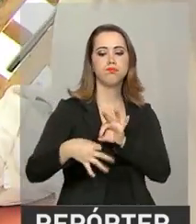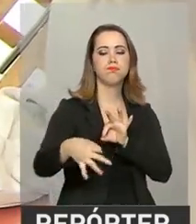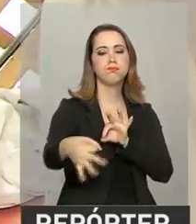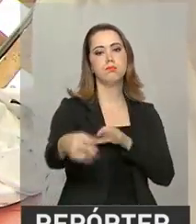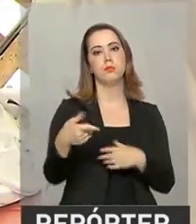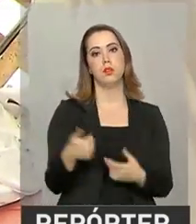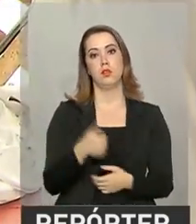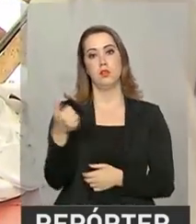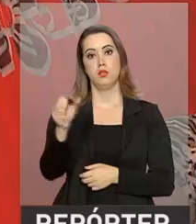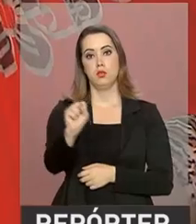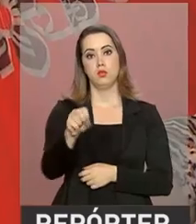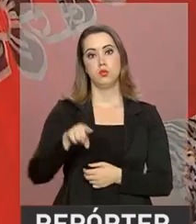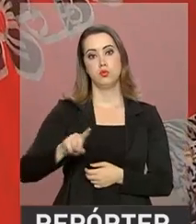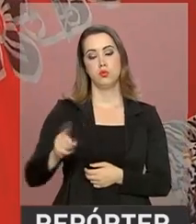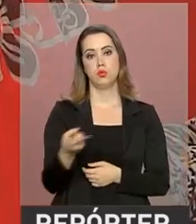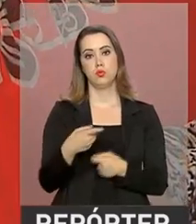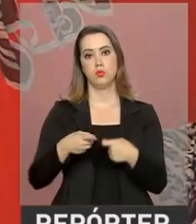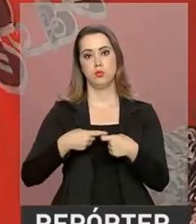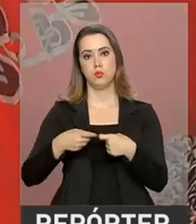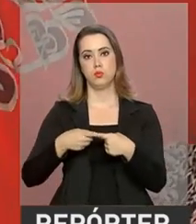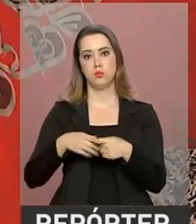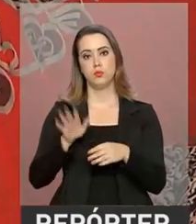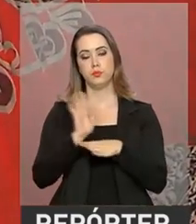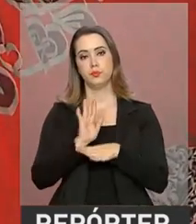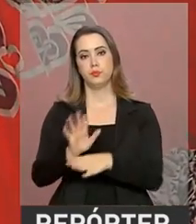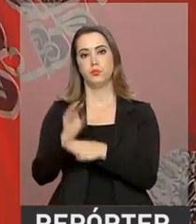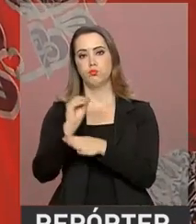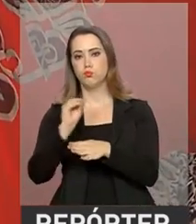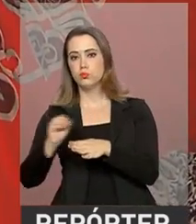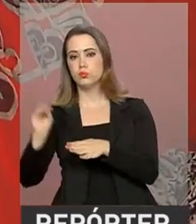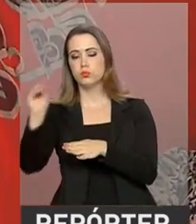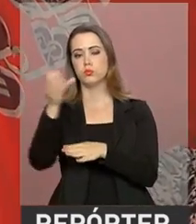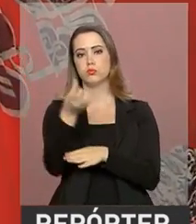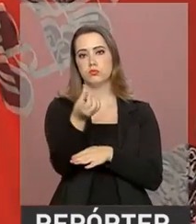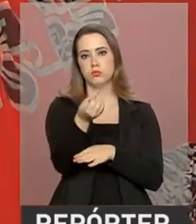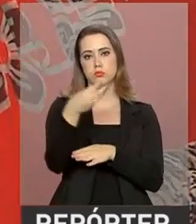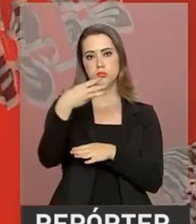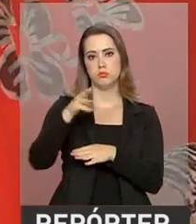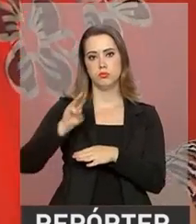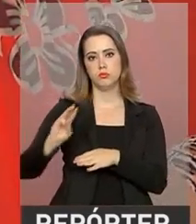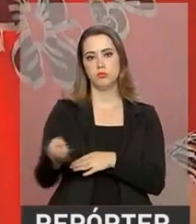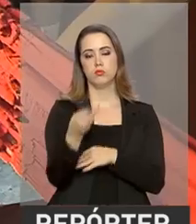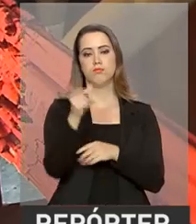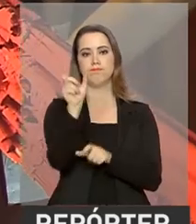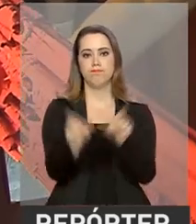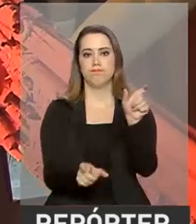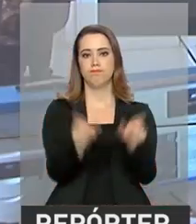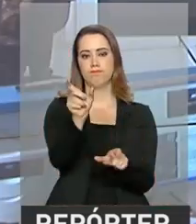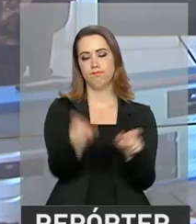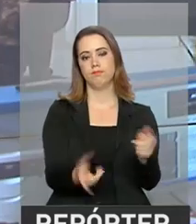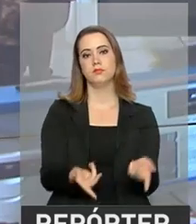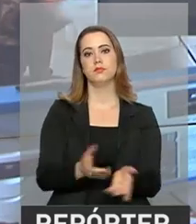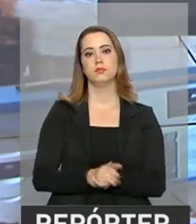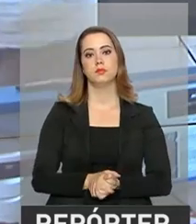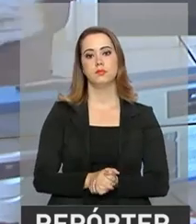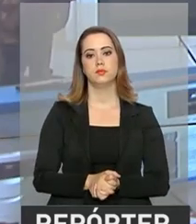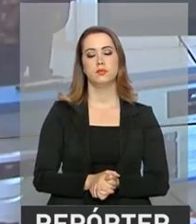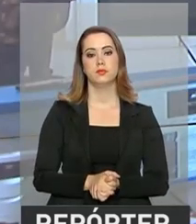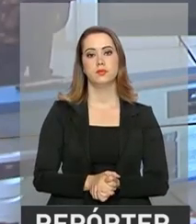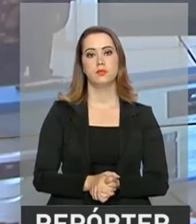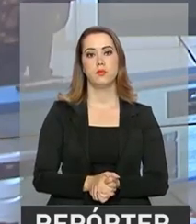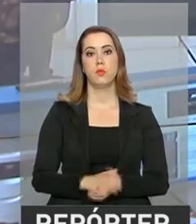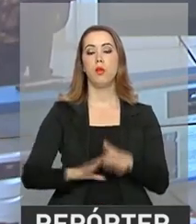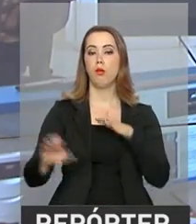de 18.000 médicos que levam assistência para cerca de 63 milhões de pessoas